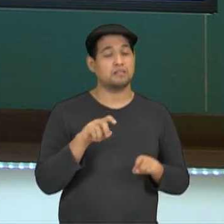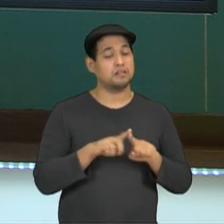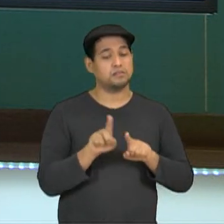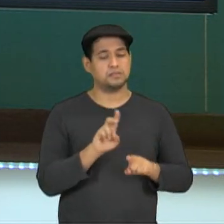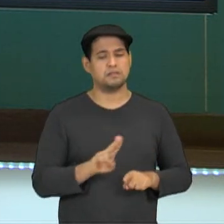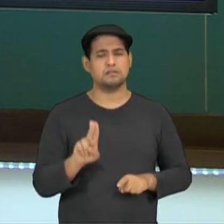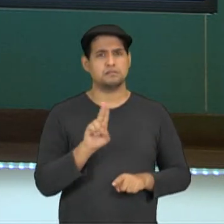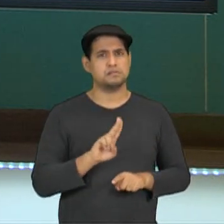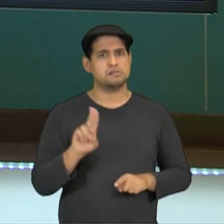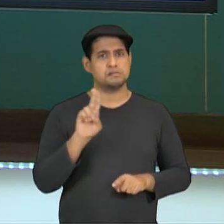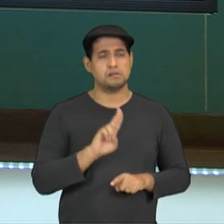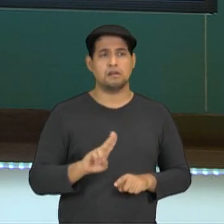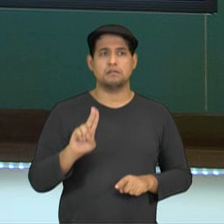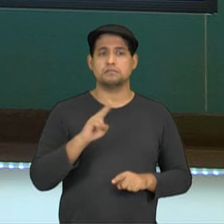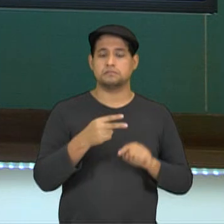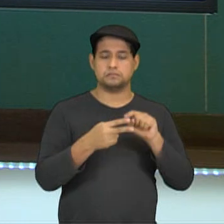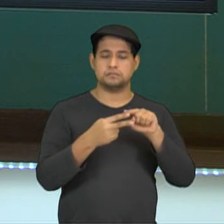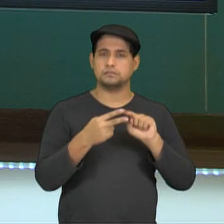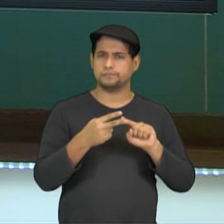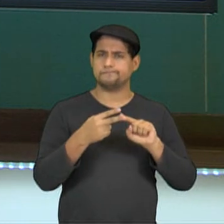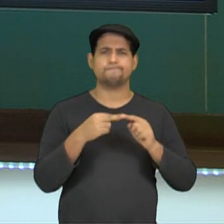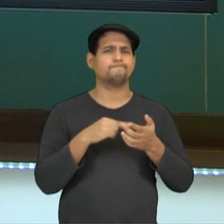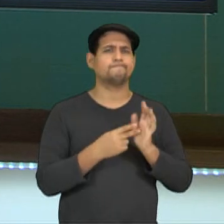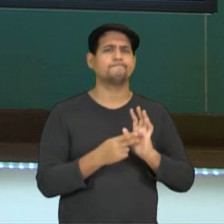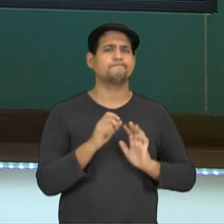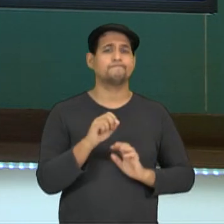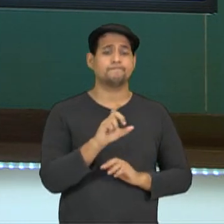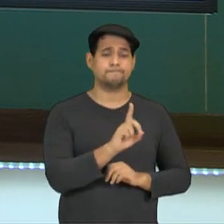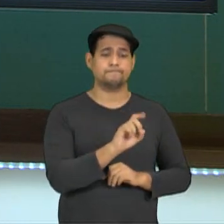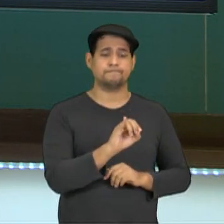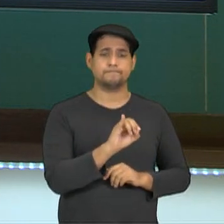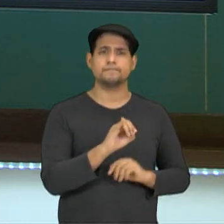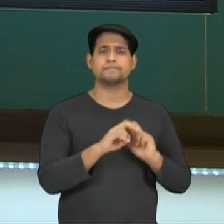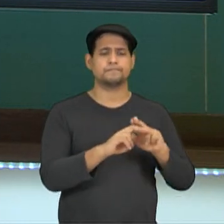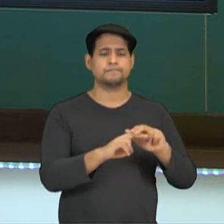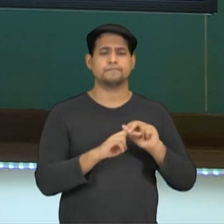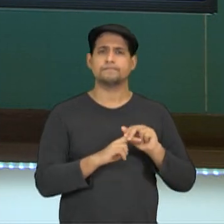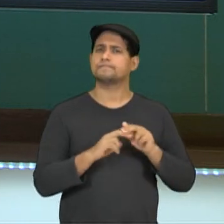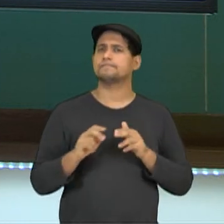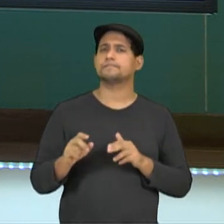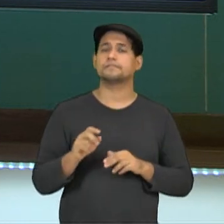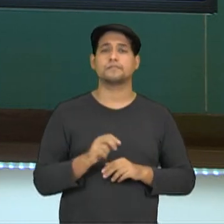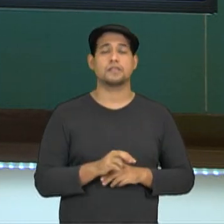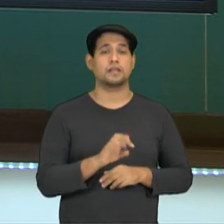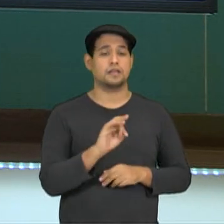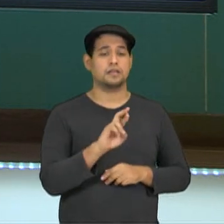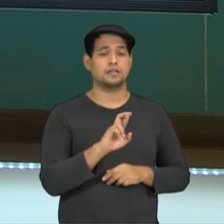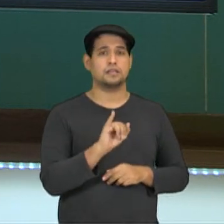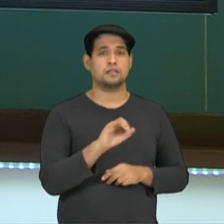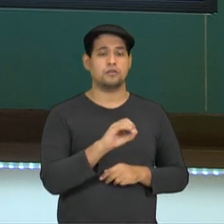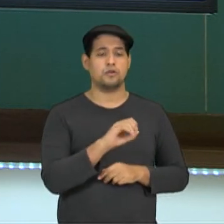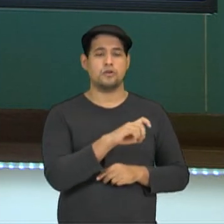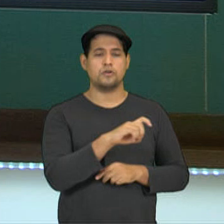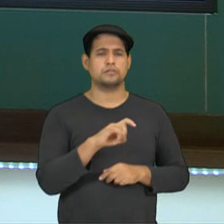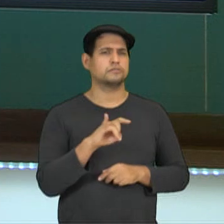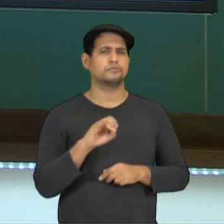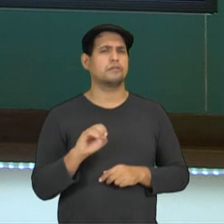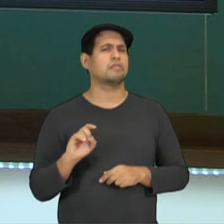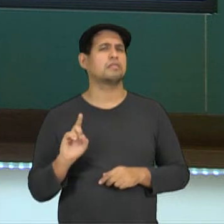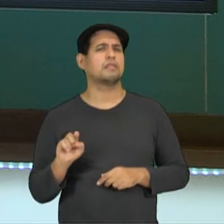gente vai usar para 2 elementos é o di. Por isso que aqui ficou trióxido